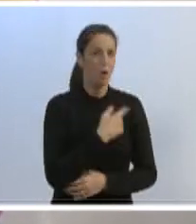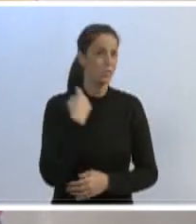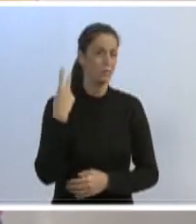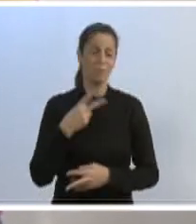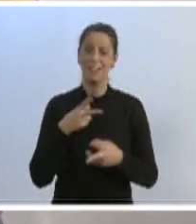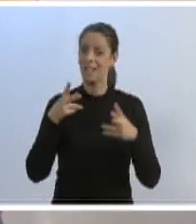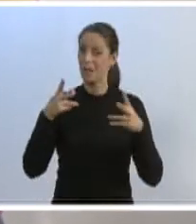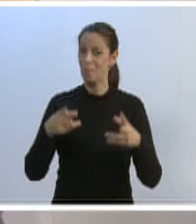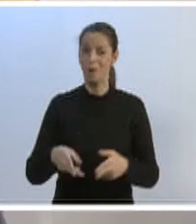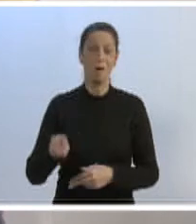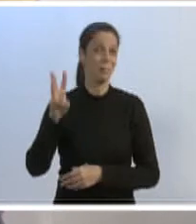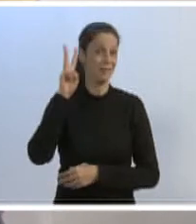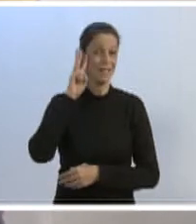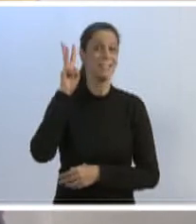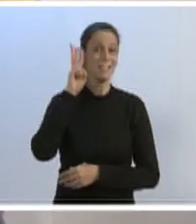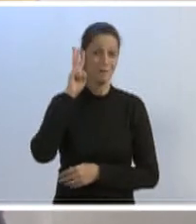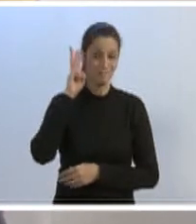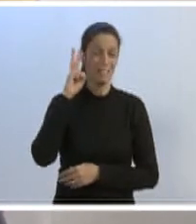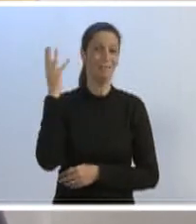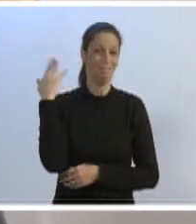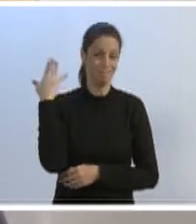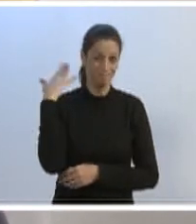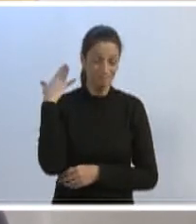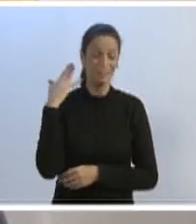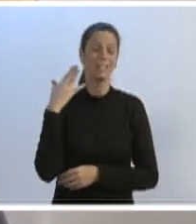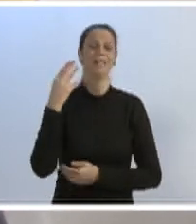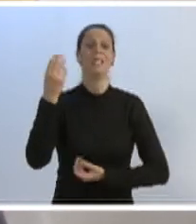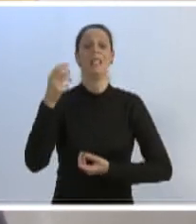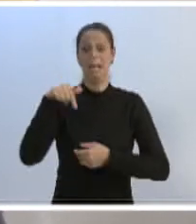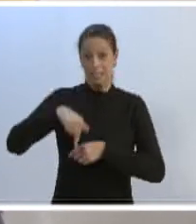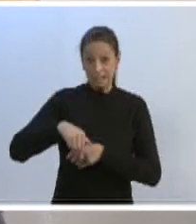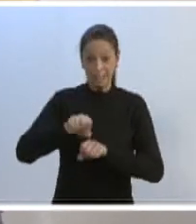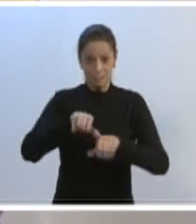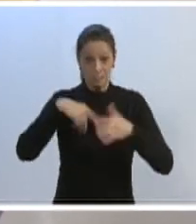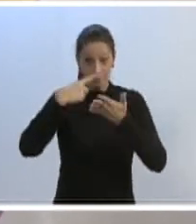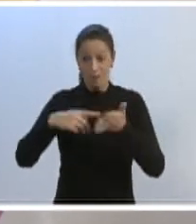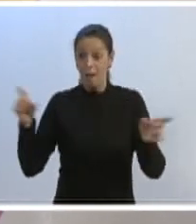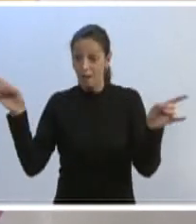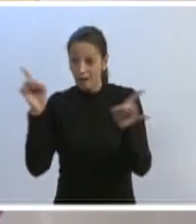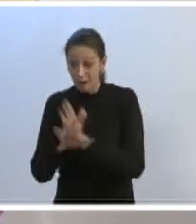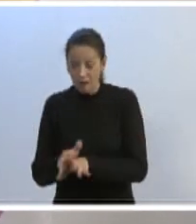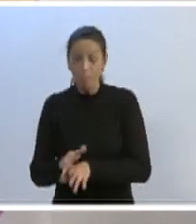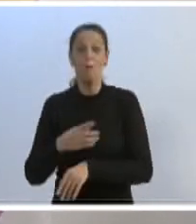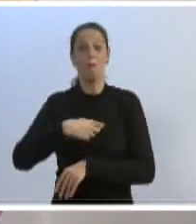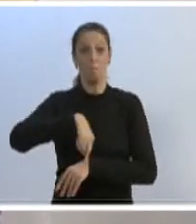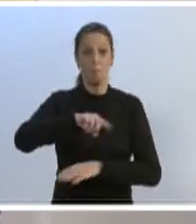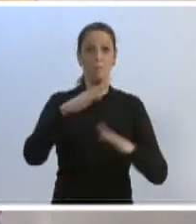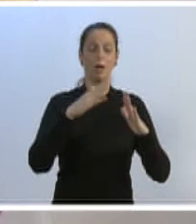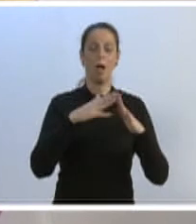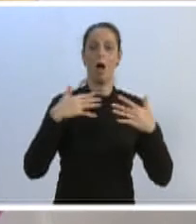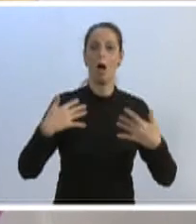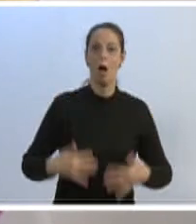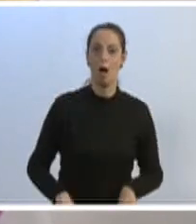Câmara de Vereadores logo após a sessão na última terça, se, a exemplo de toda a nossa comunidade,